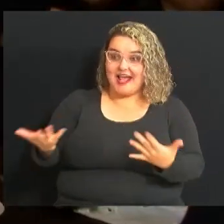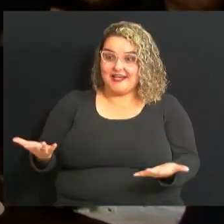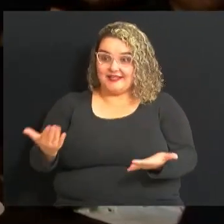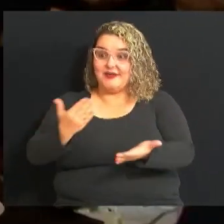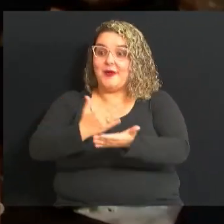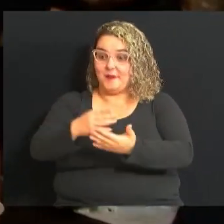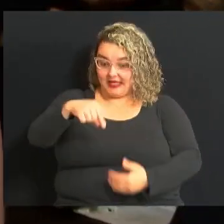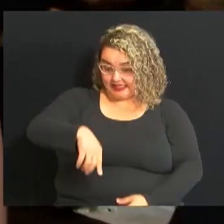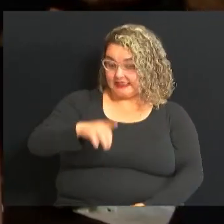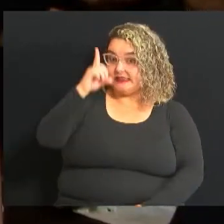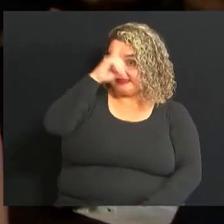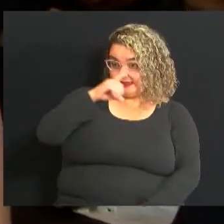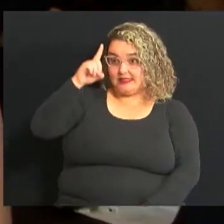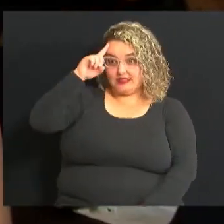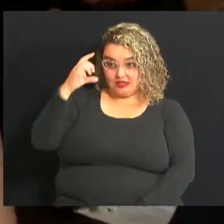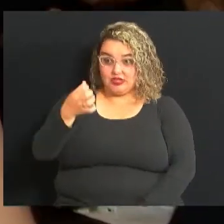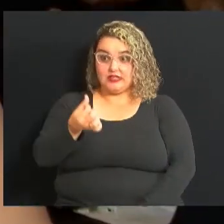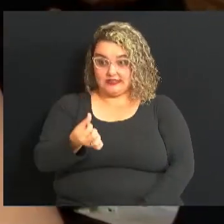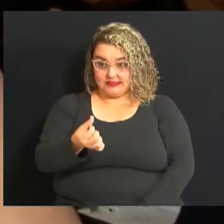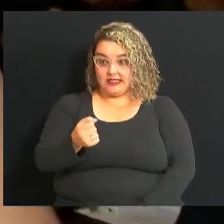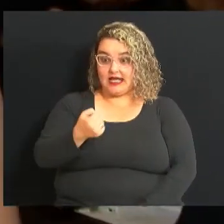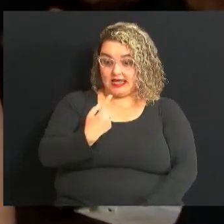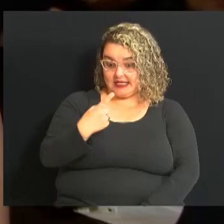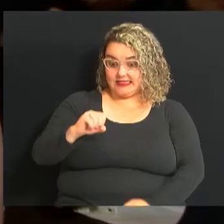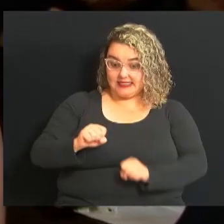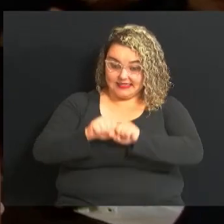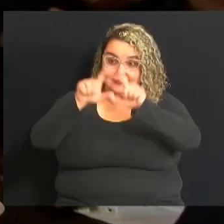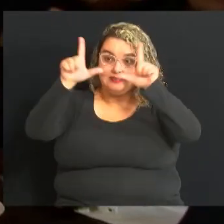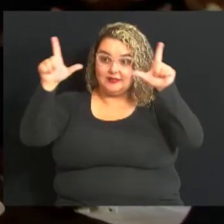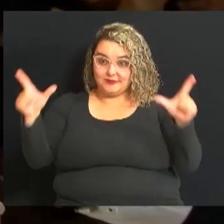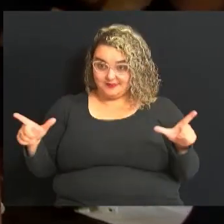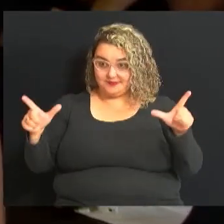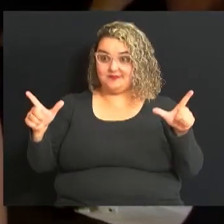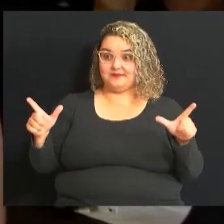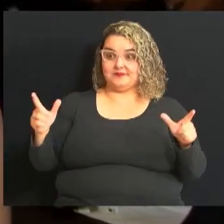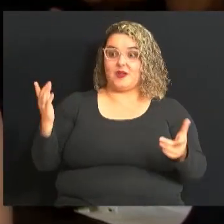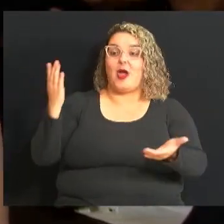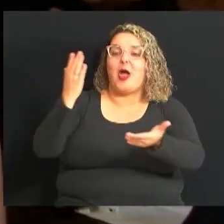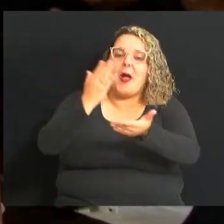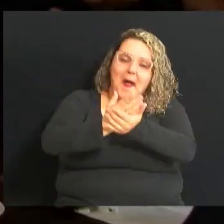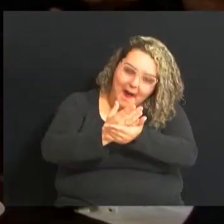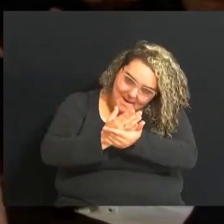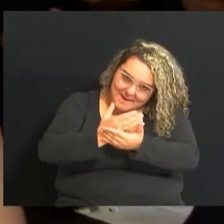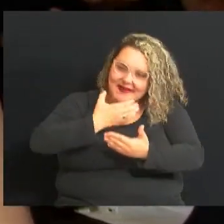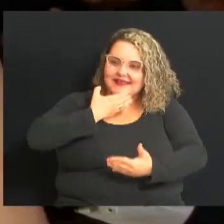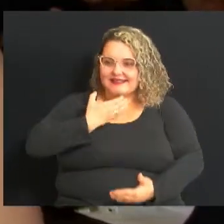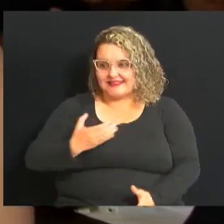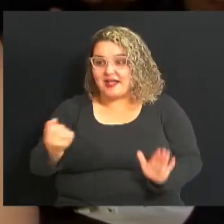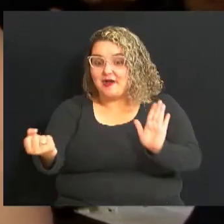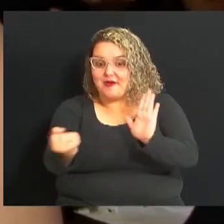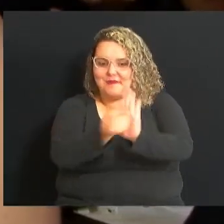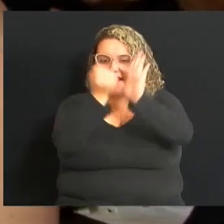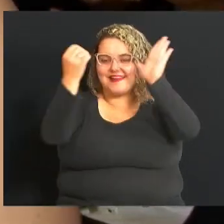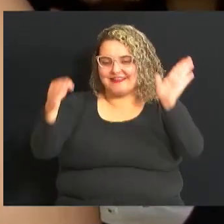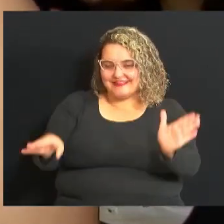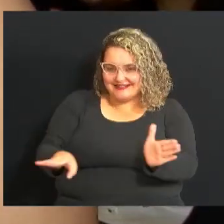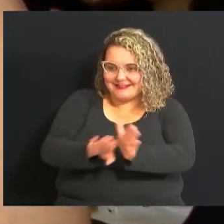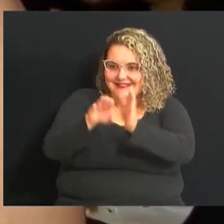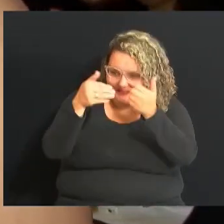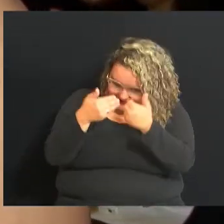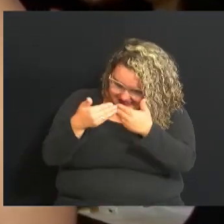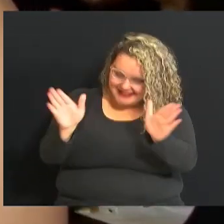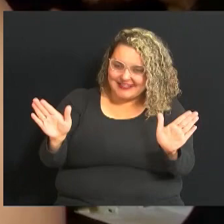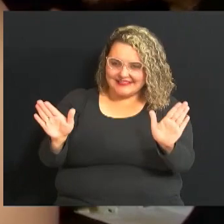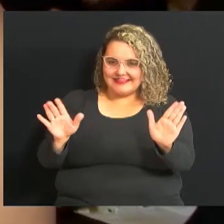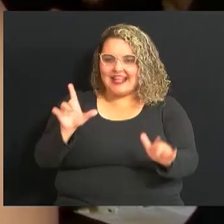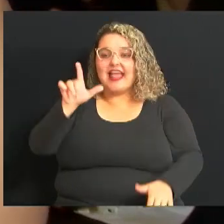domingo, dia 6, às 10 horas da manhã, com uma grande parada de Natal para ser o marco da nossa chegada e da nossa abertura. Depois